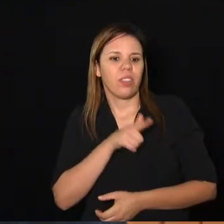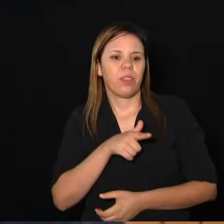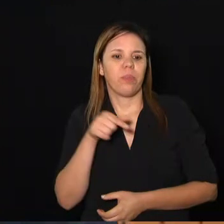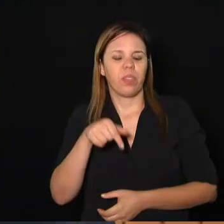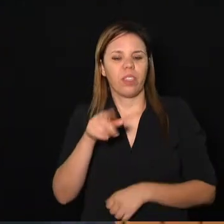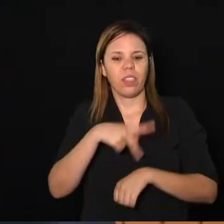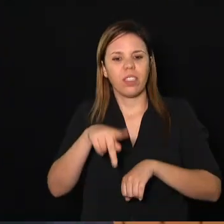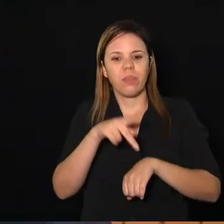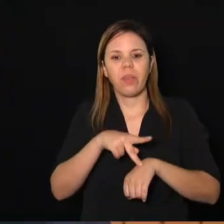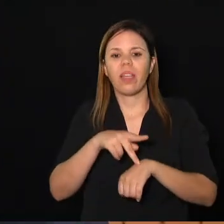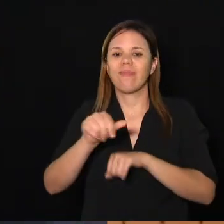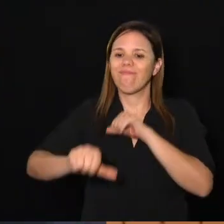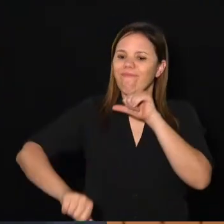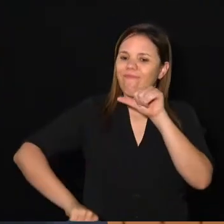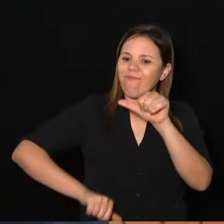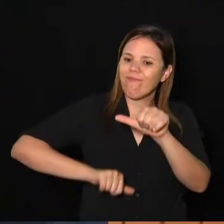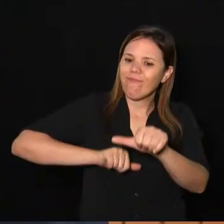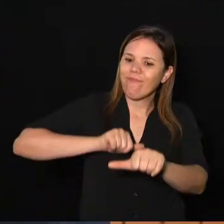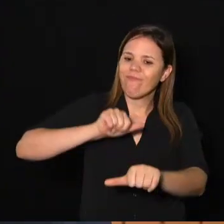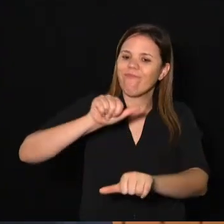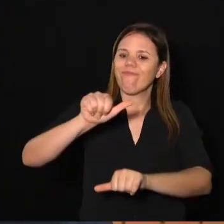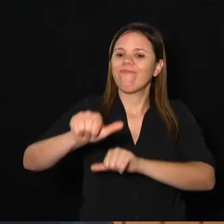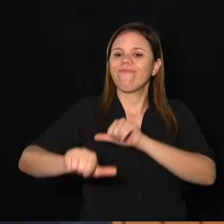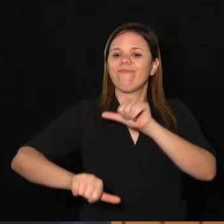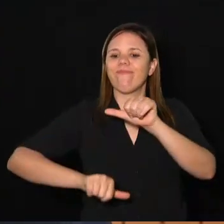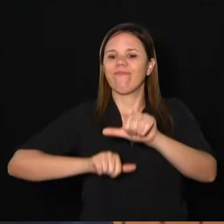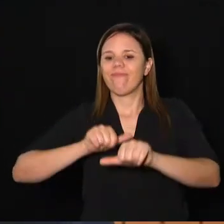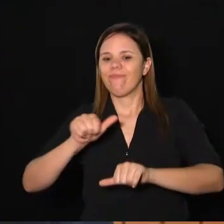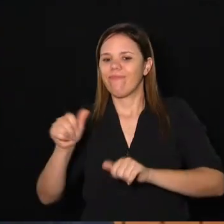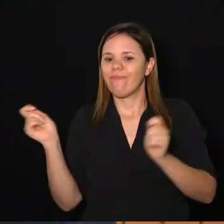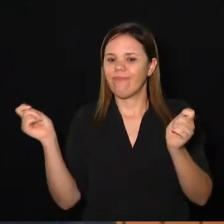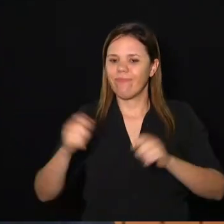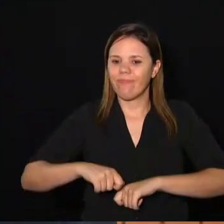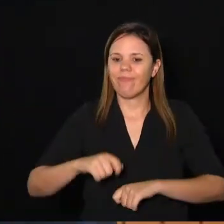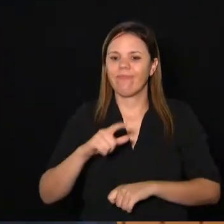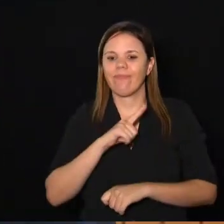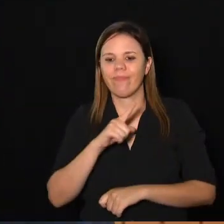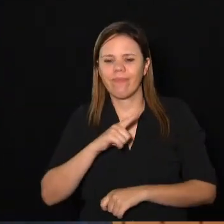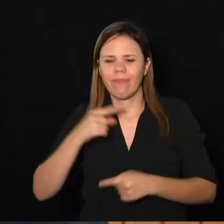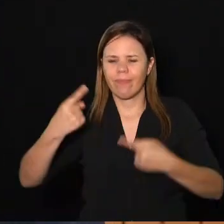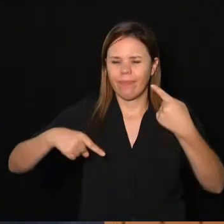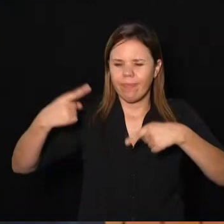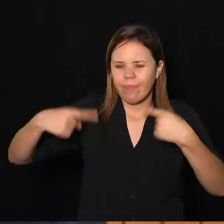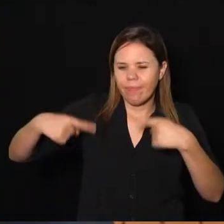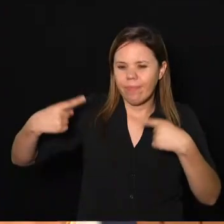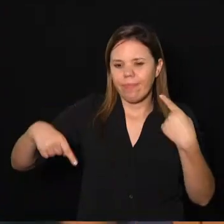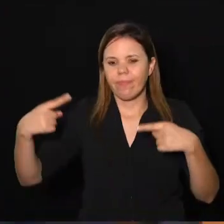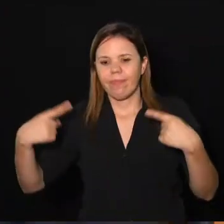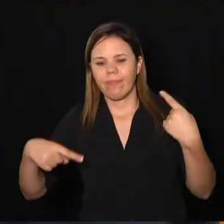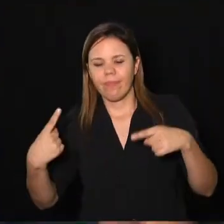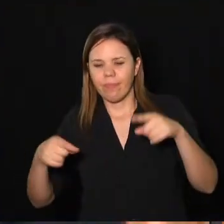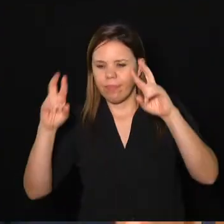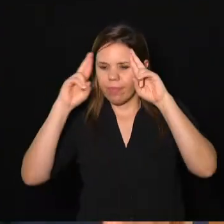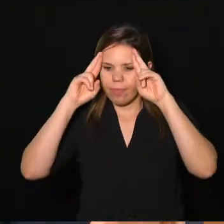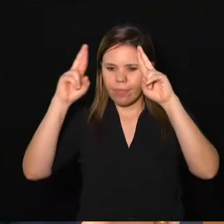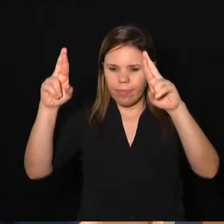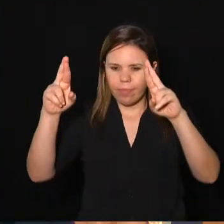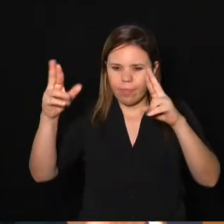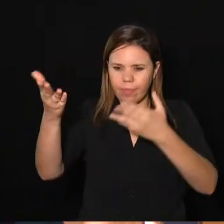a transformação quando a gente obtiver perante as discussões esse respeito